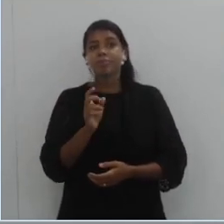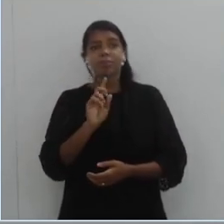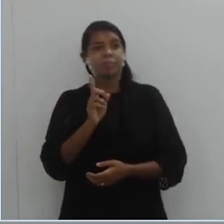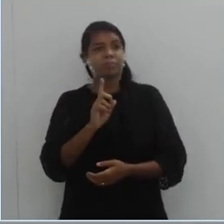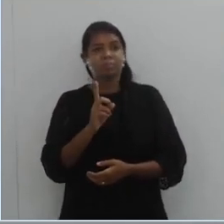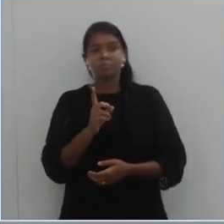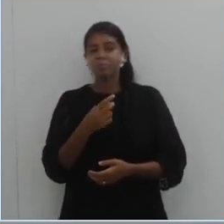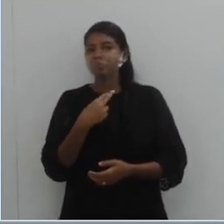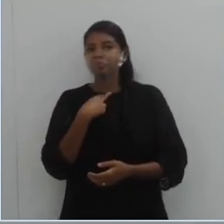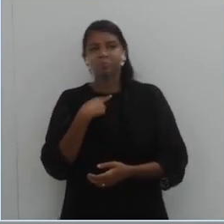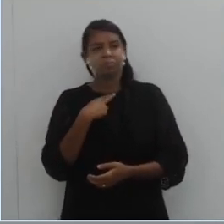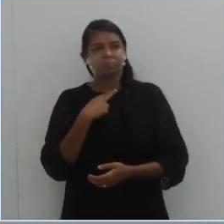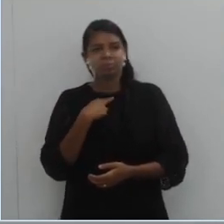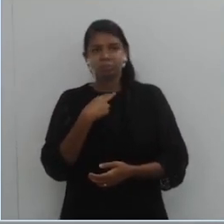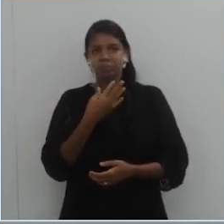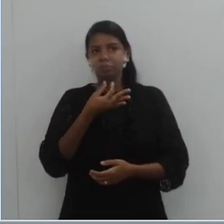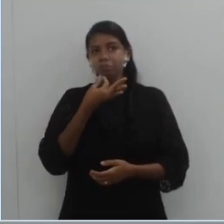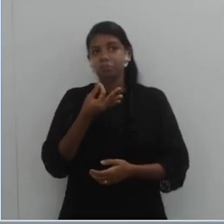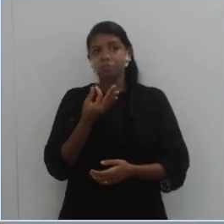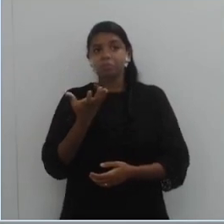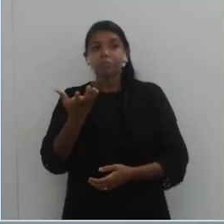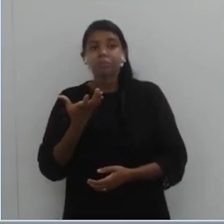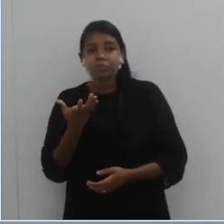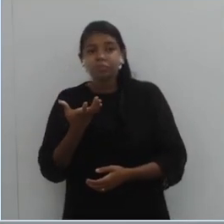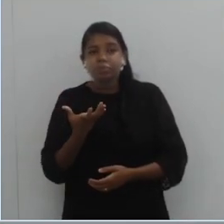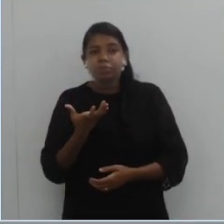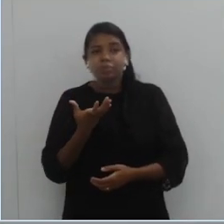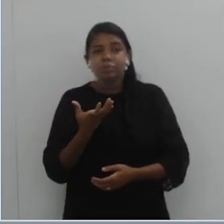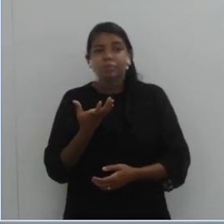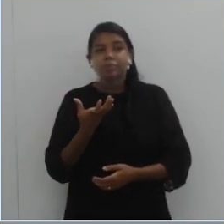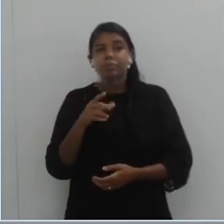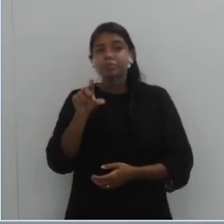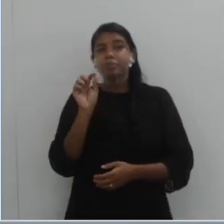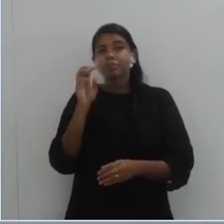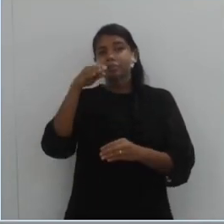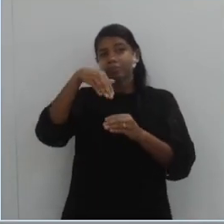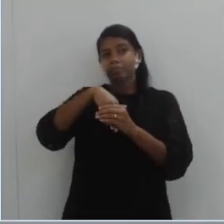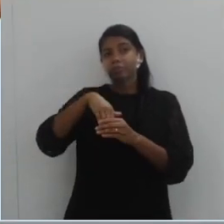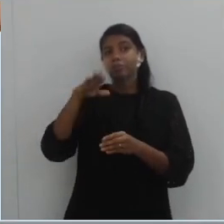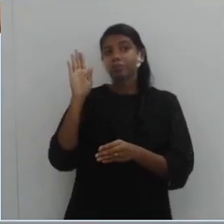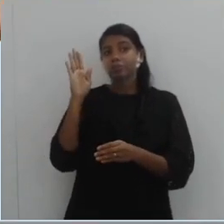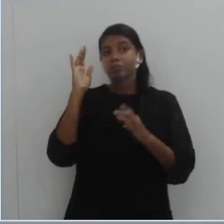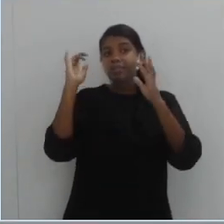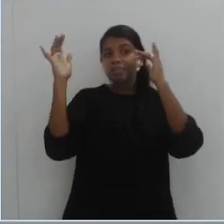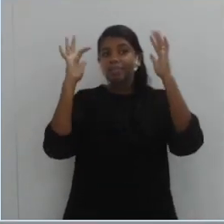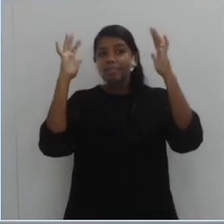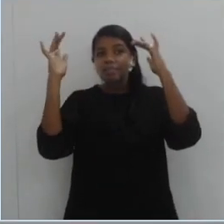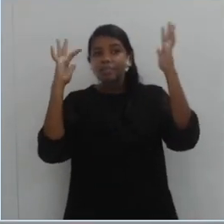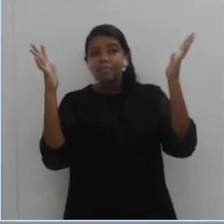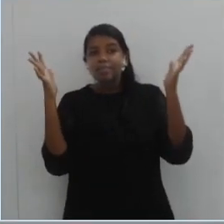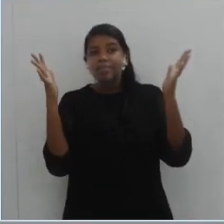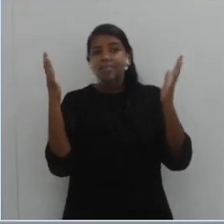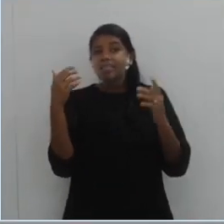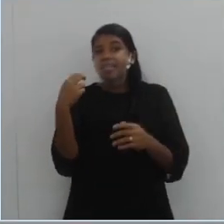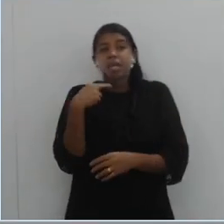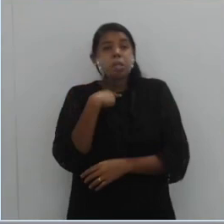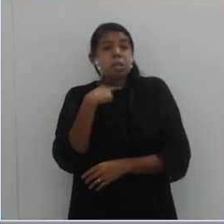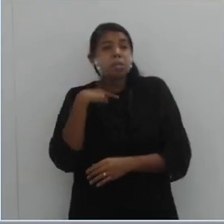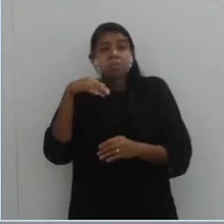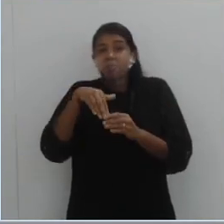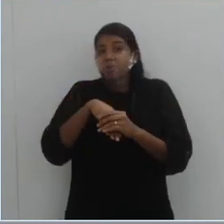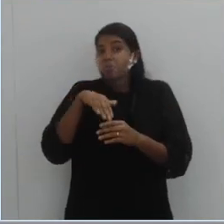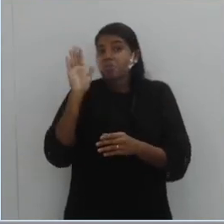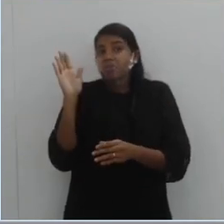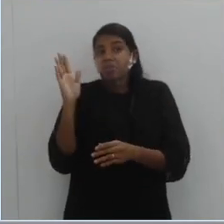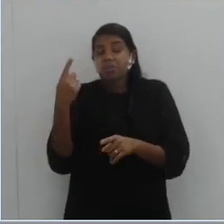não podia dizer quem queria votar. Já imaginou hoje, né, você não dizer, eu não posso votar porque é